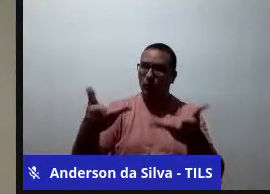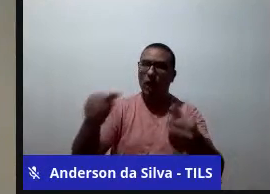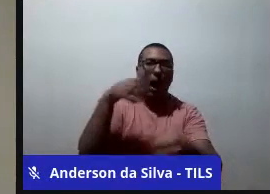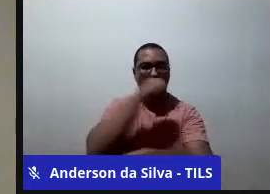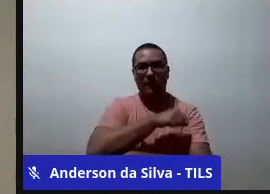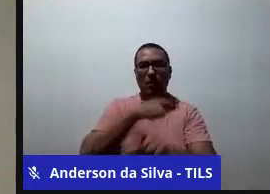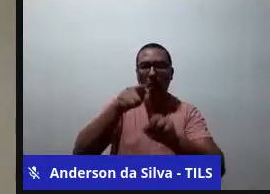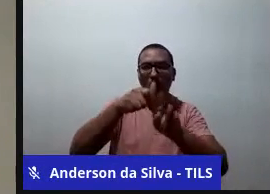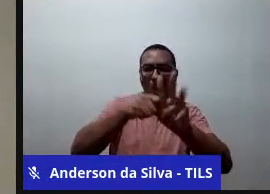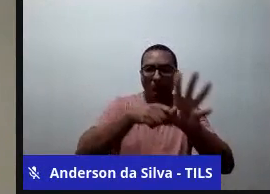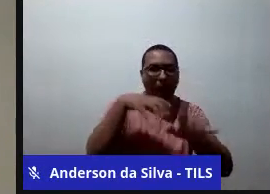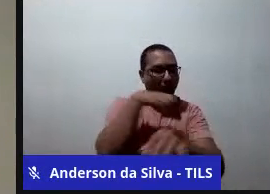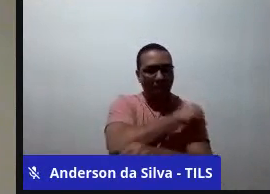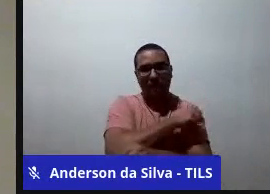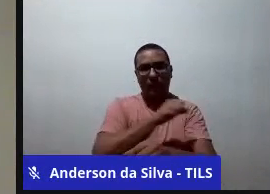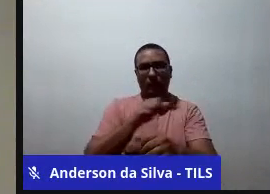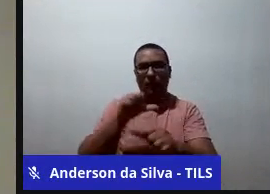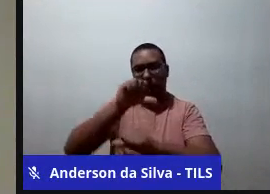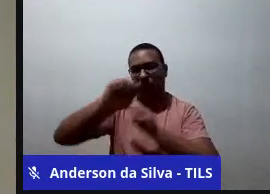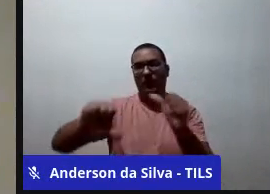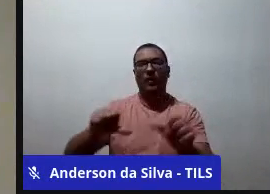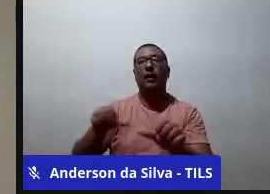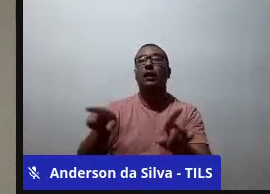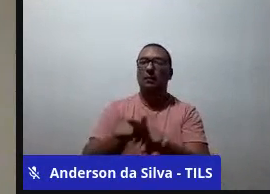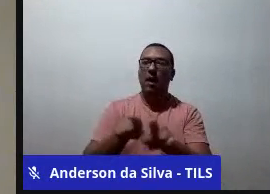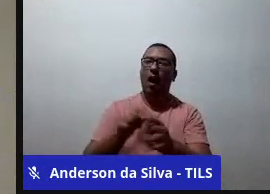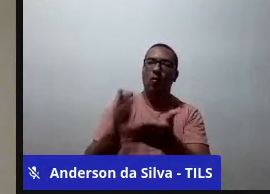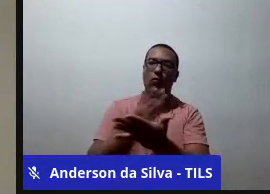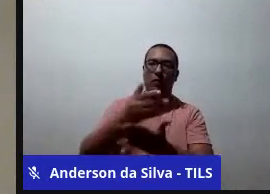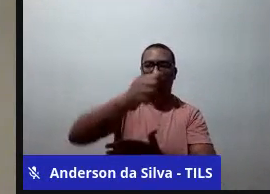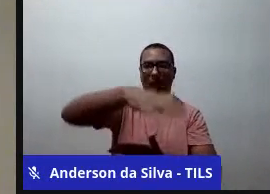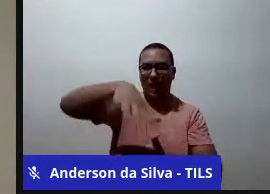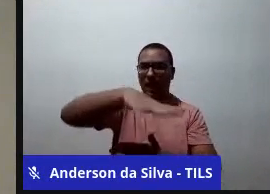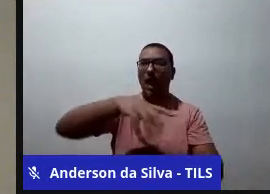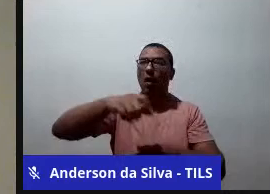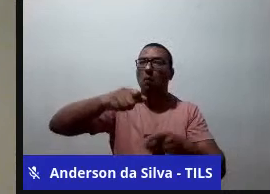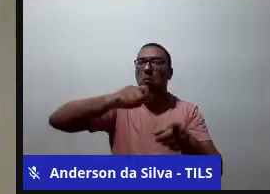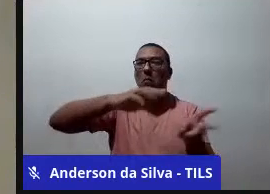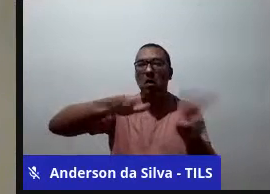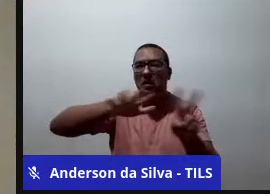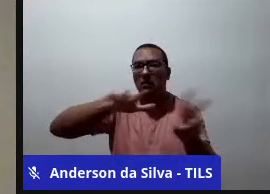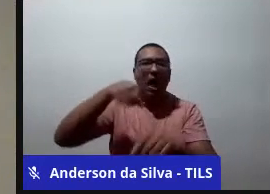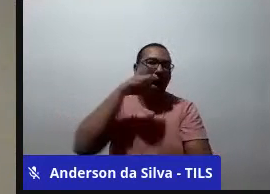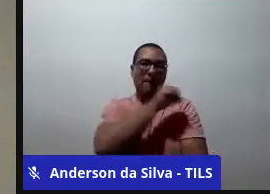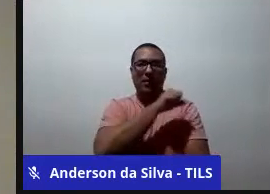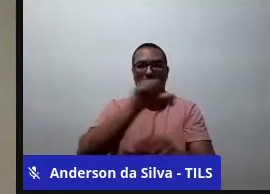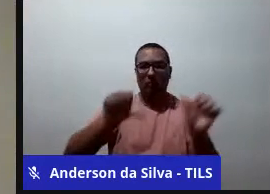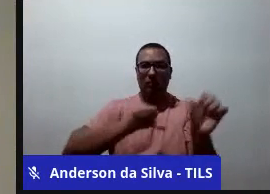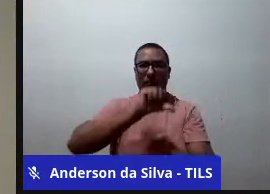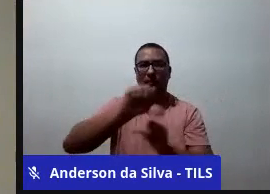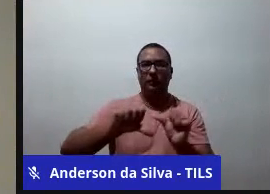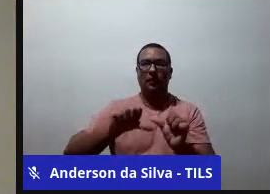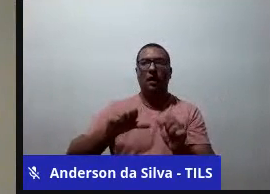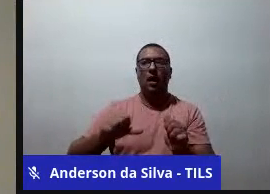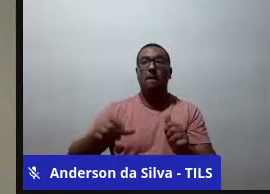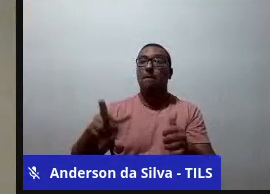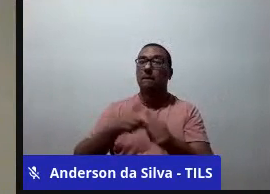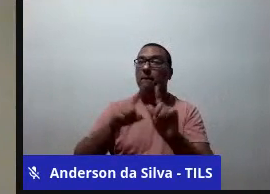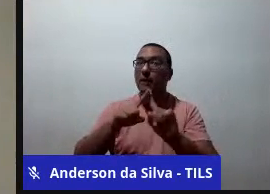meses, em alguns setores, inclusive, em questão de semana. O primeiro setor que, de fato,